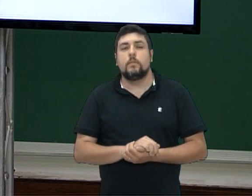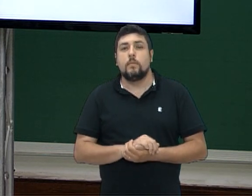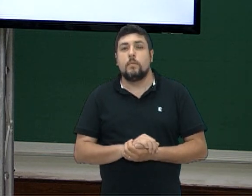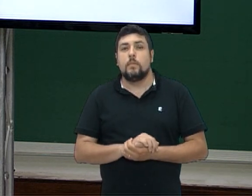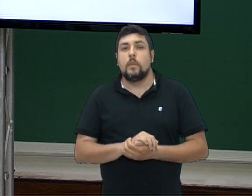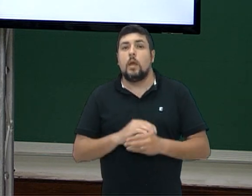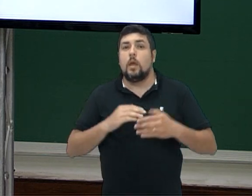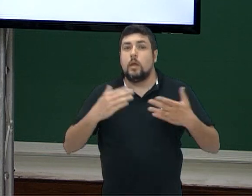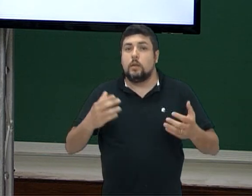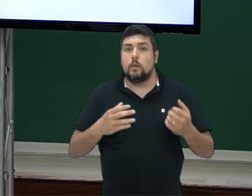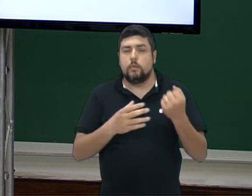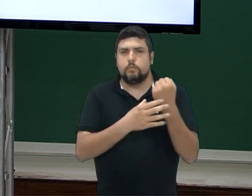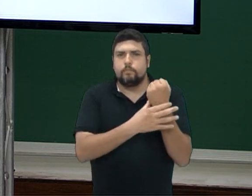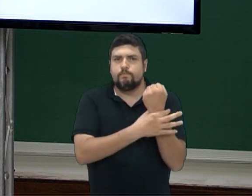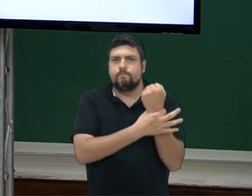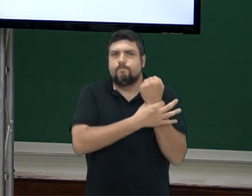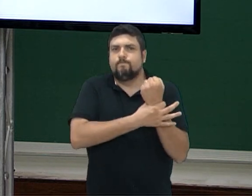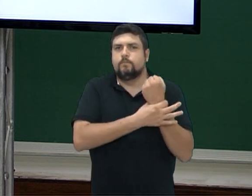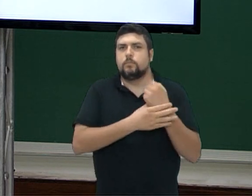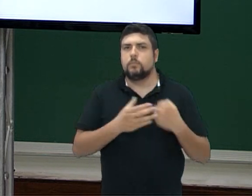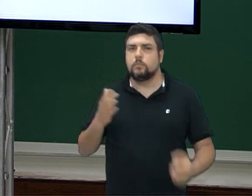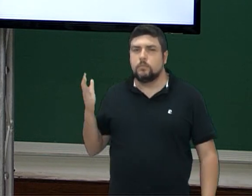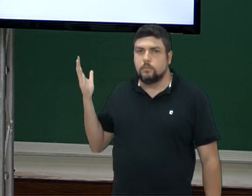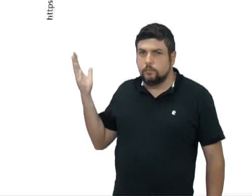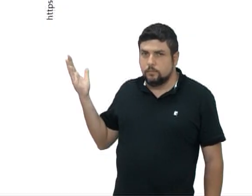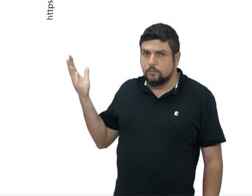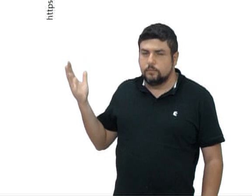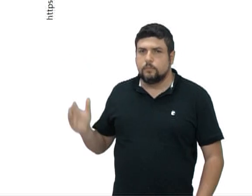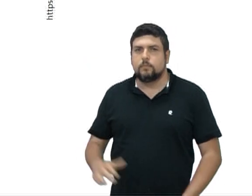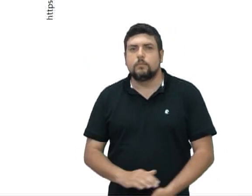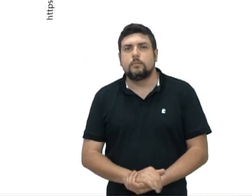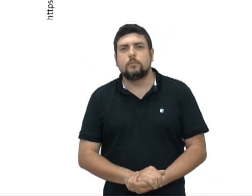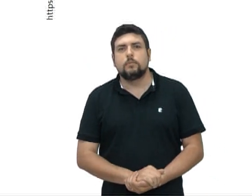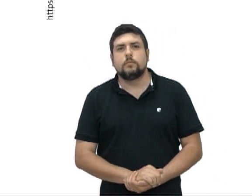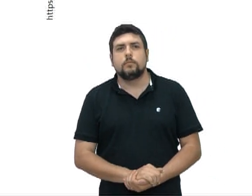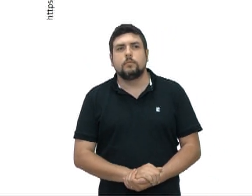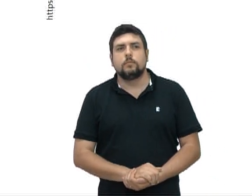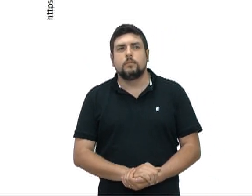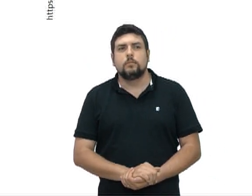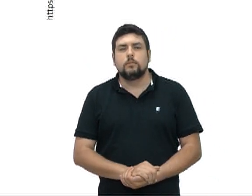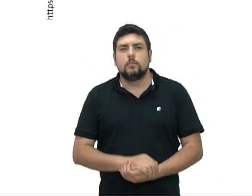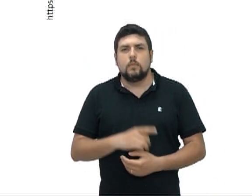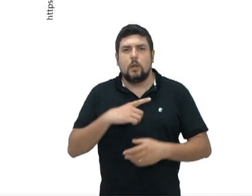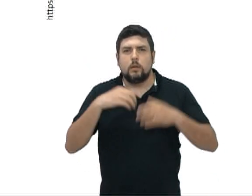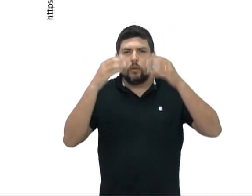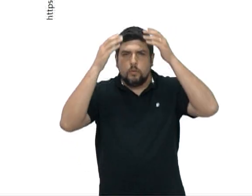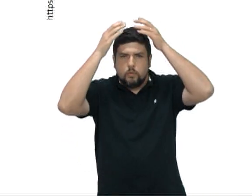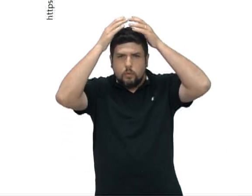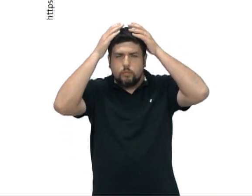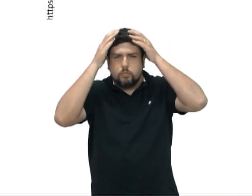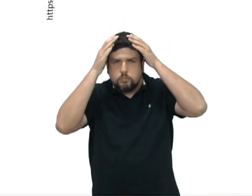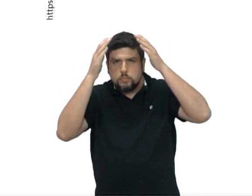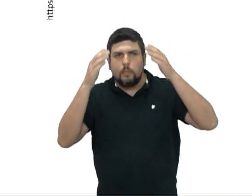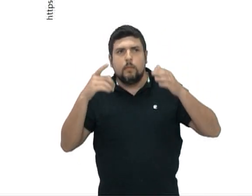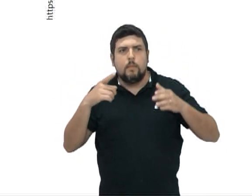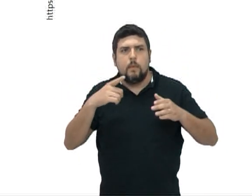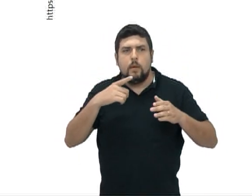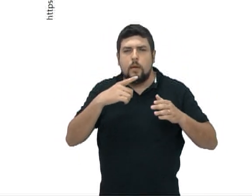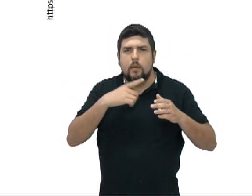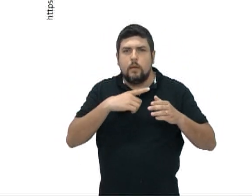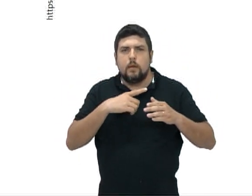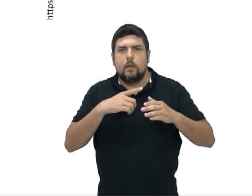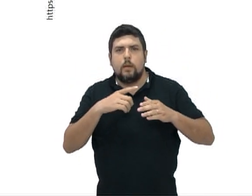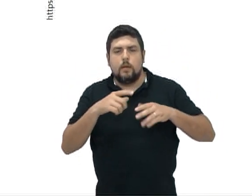Equipamentos de segurança, bastante importante saber quais são eles, né? Então, basicamente, nós temos ali equipamentos para proteger a cabeça, né, o capacete,